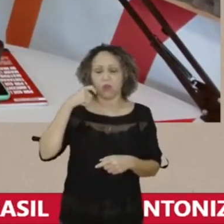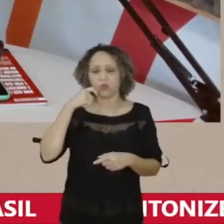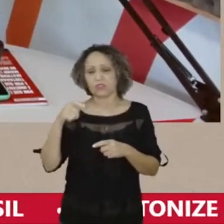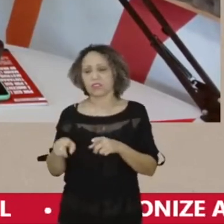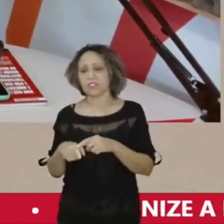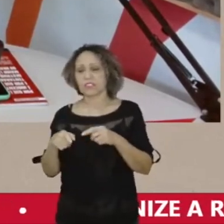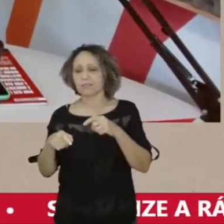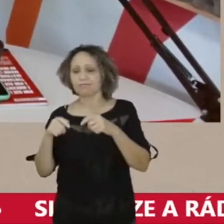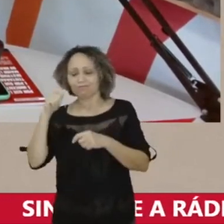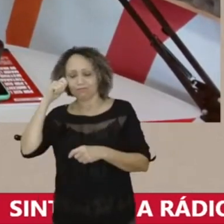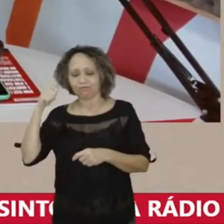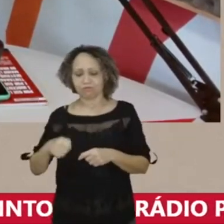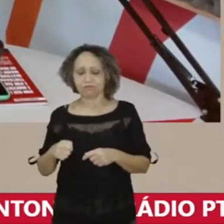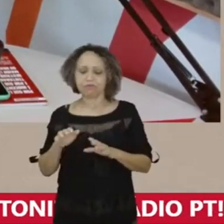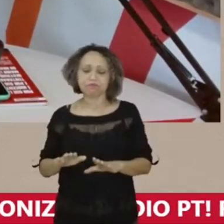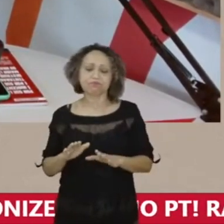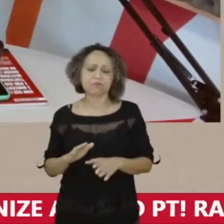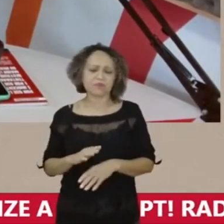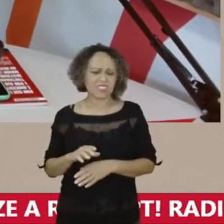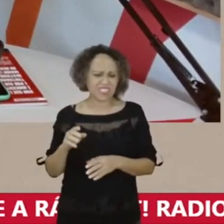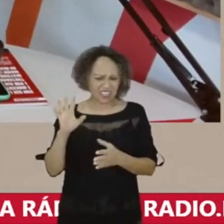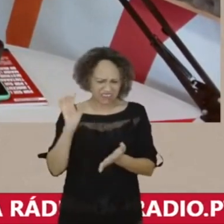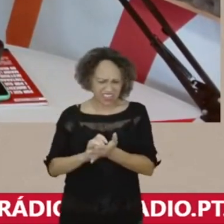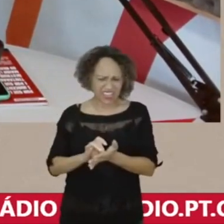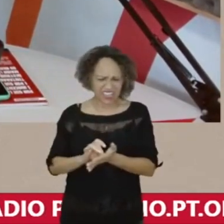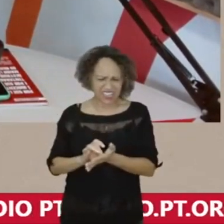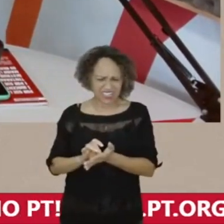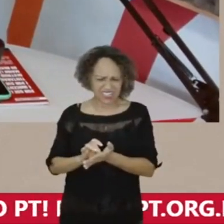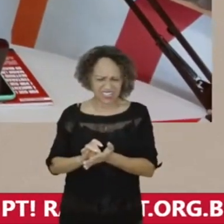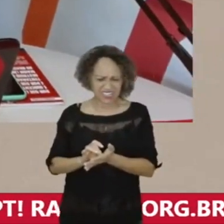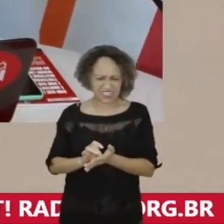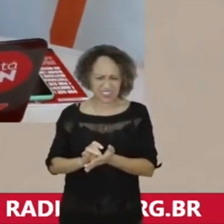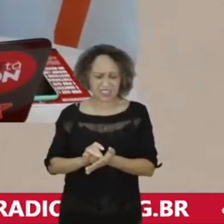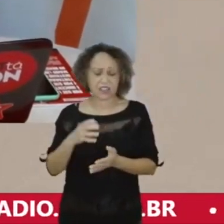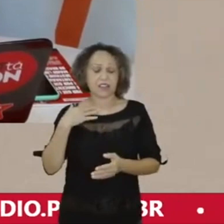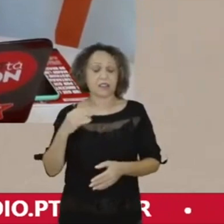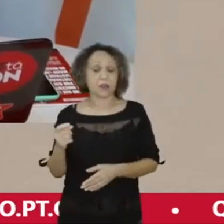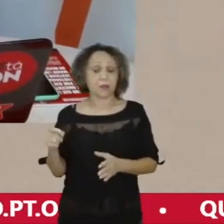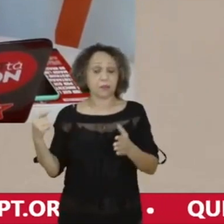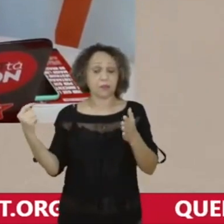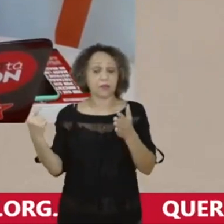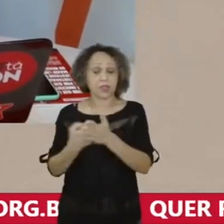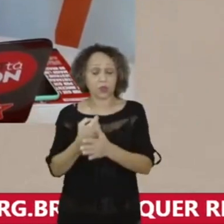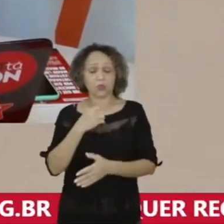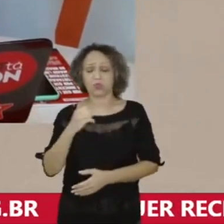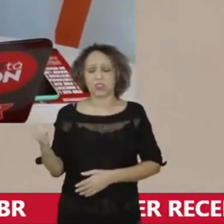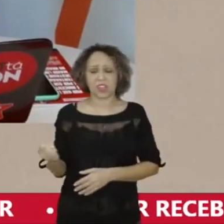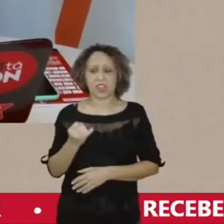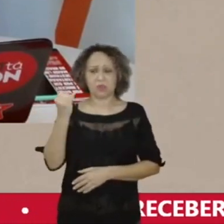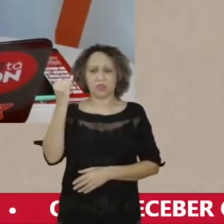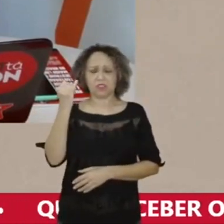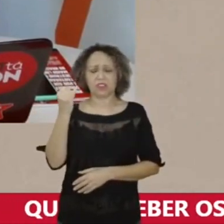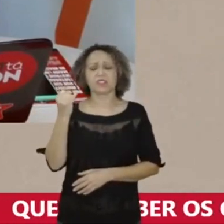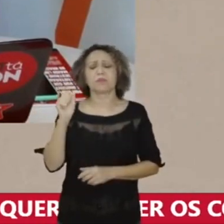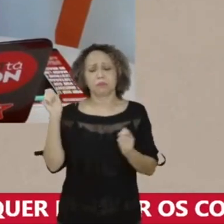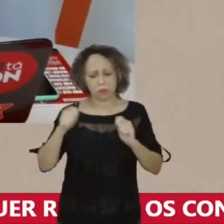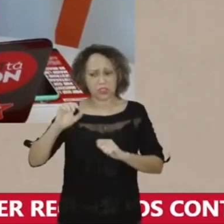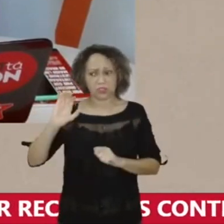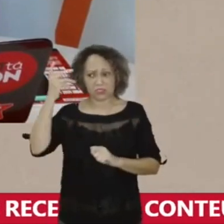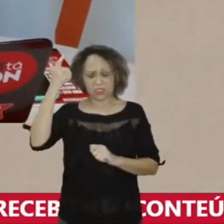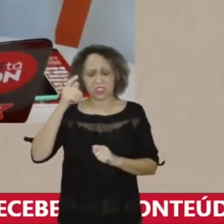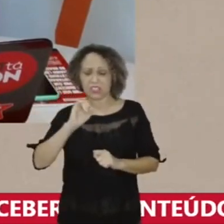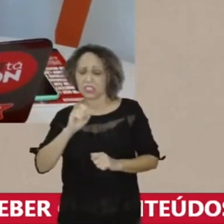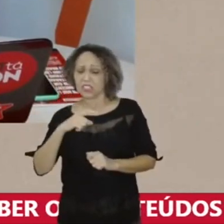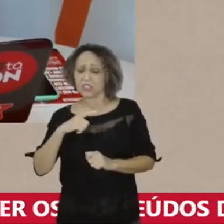hoje? Essa pergunta é fundamental para a gente mostrar que tem solução, né? Basta ter um governante comprometido